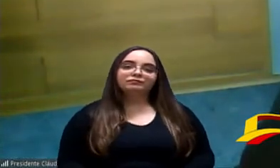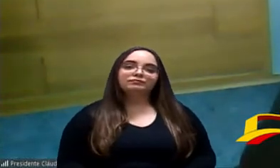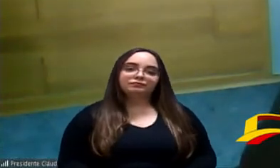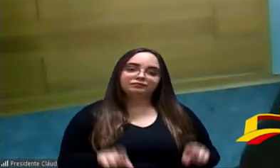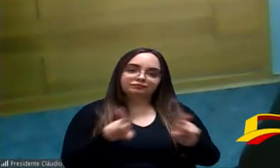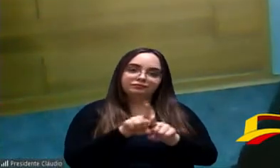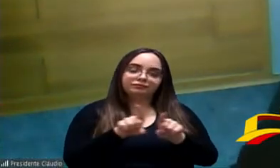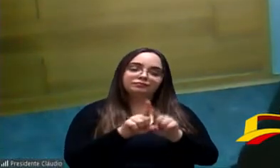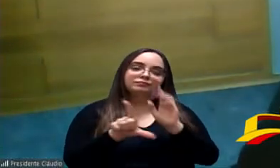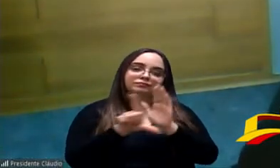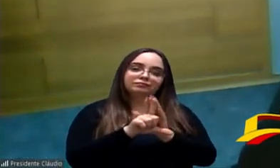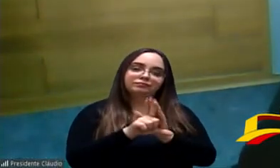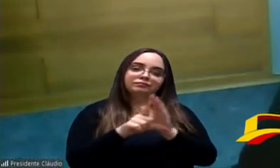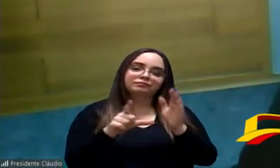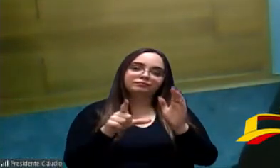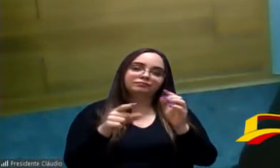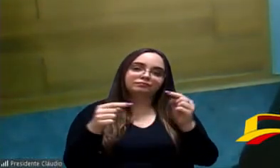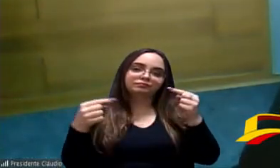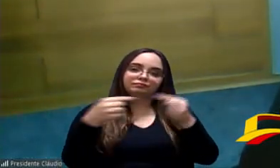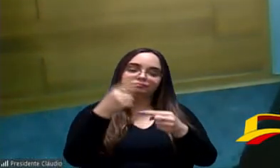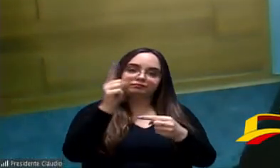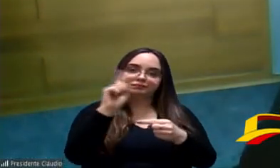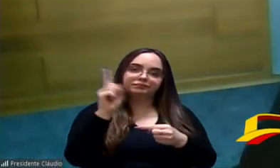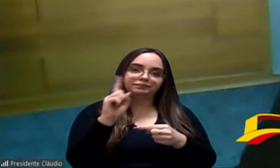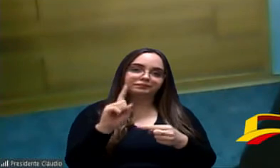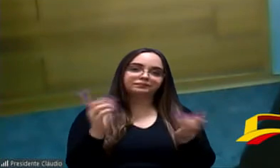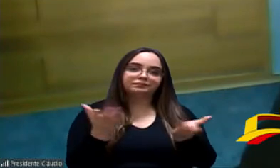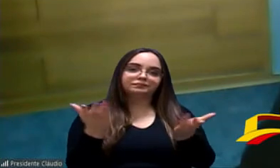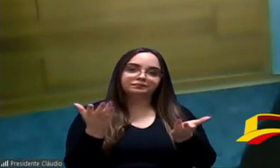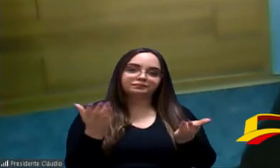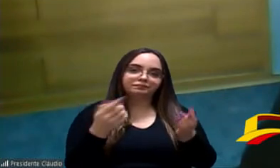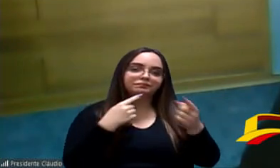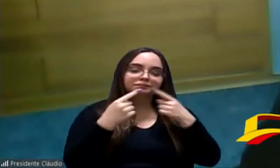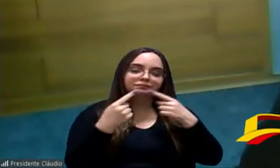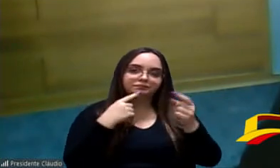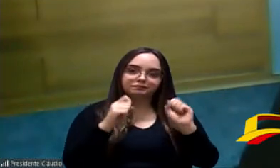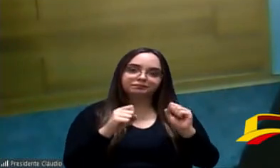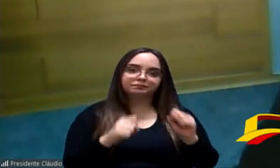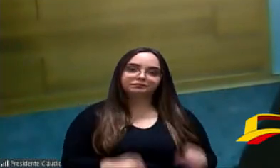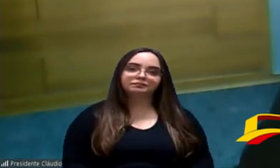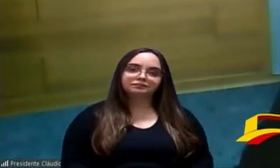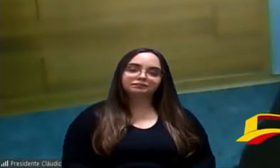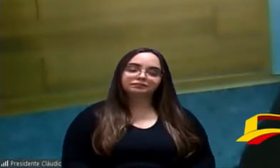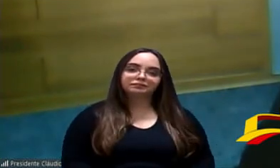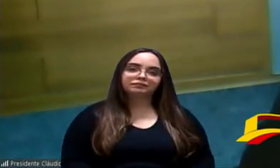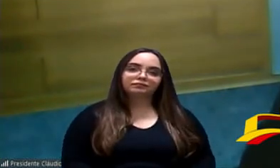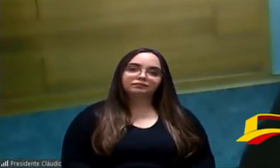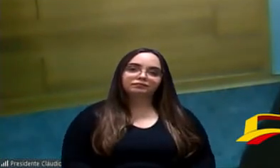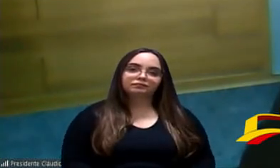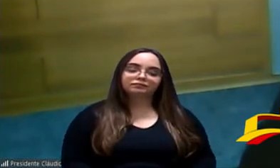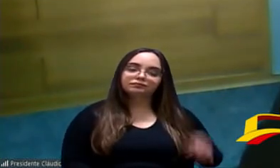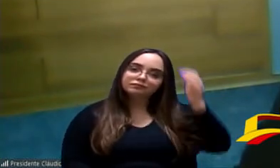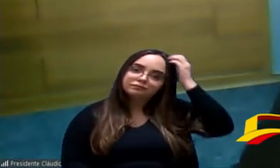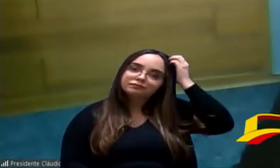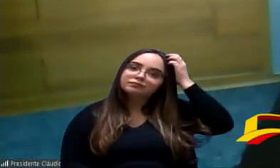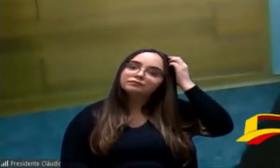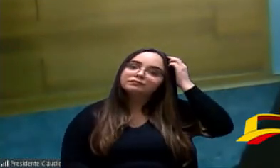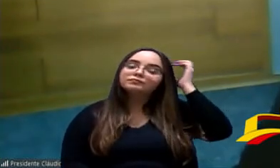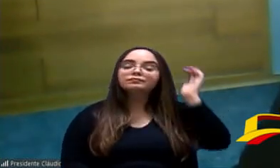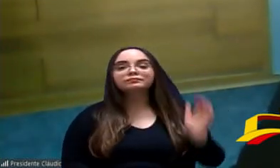parecer inconstitucional. Eu coloco em discussão o parecer, vereador Yara. Vossa Excelência é